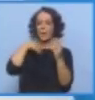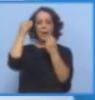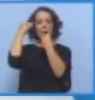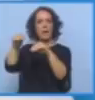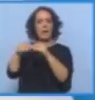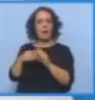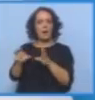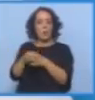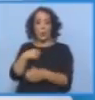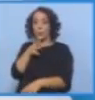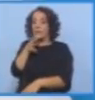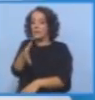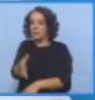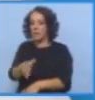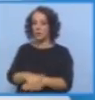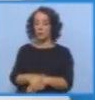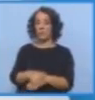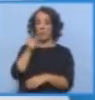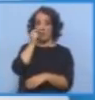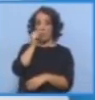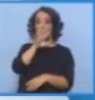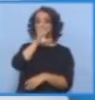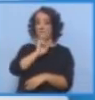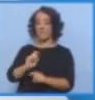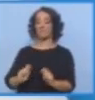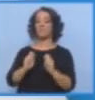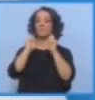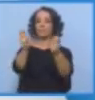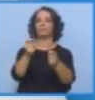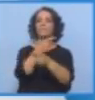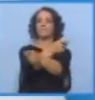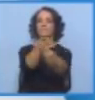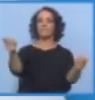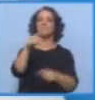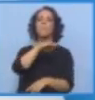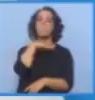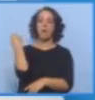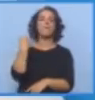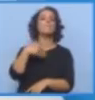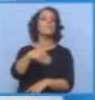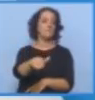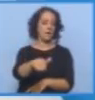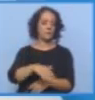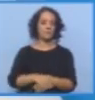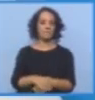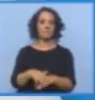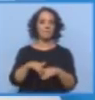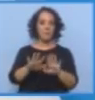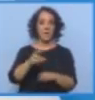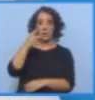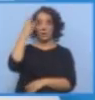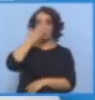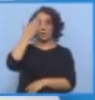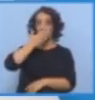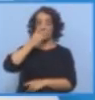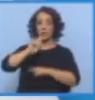discípulos, dizendo-lhes: o Filho do Homem vai ser entregue às mãos dos homens, que vão matá-lo. Mas ele, 3 dias depois de